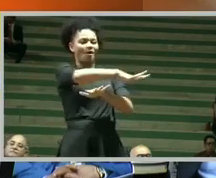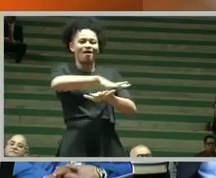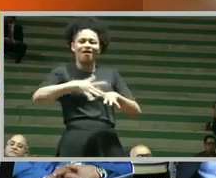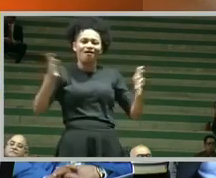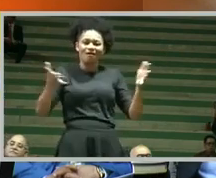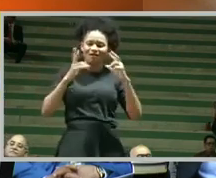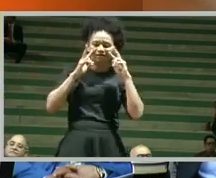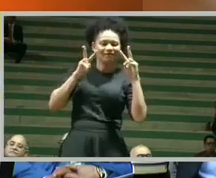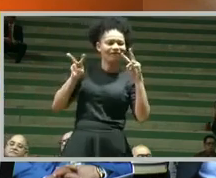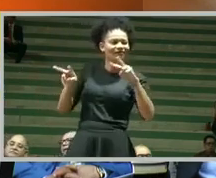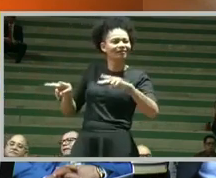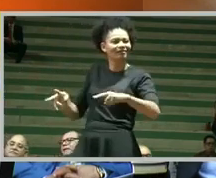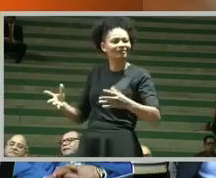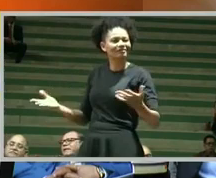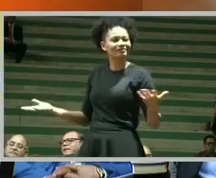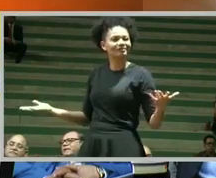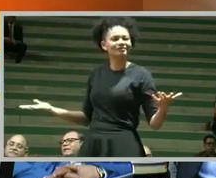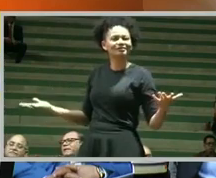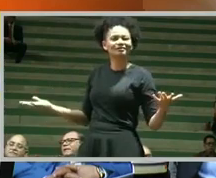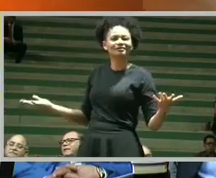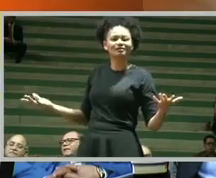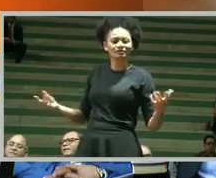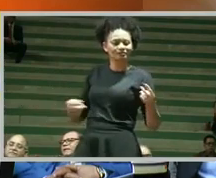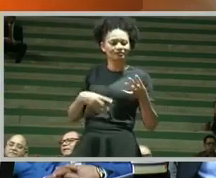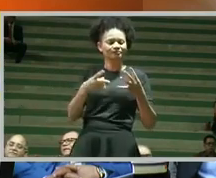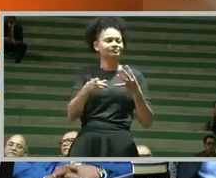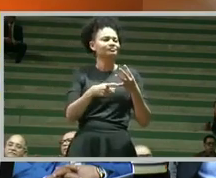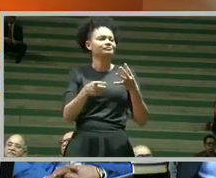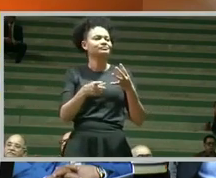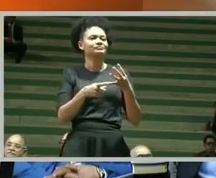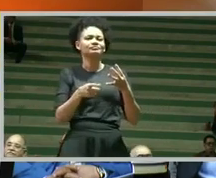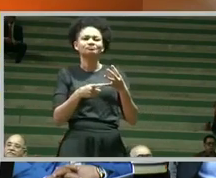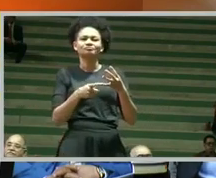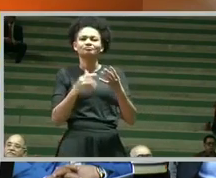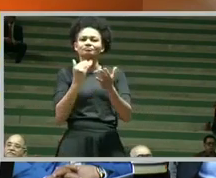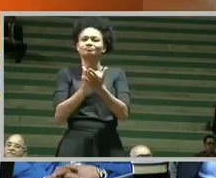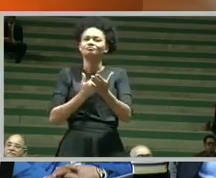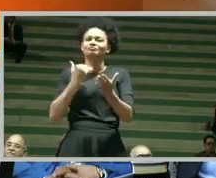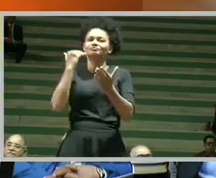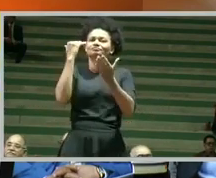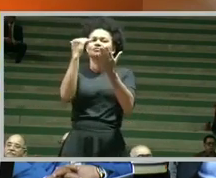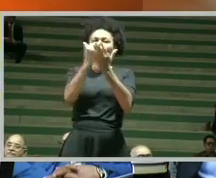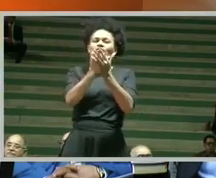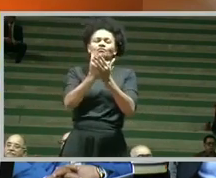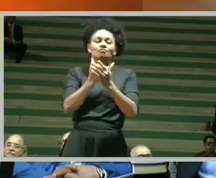agora. E em quarto lugar, foi tão grande